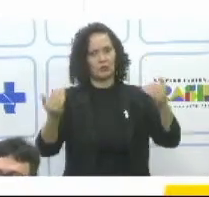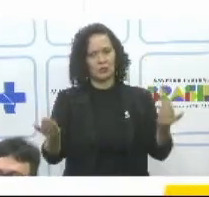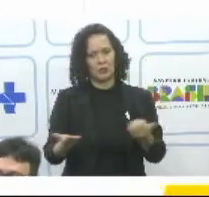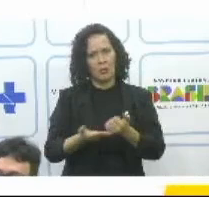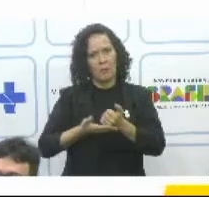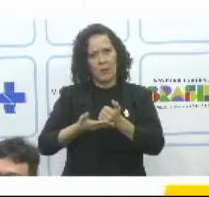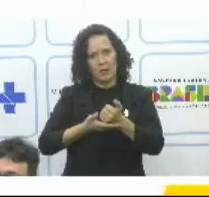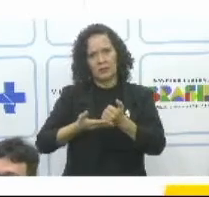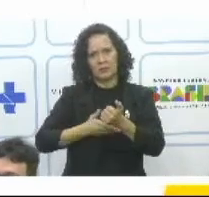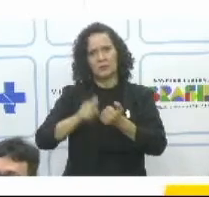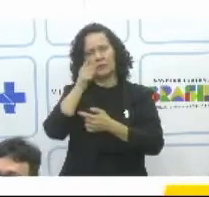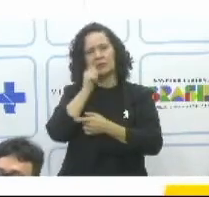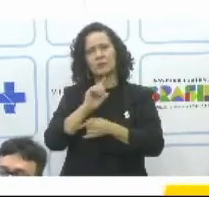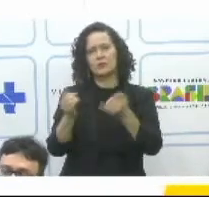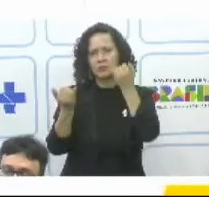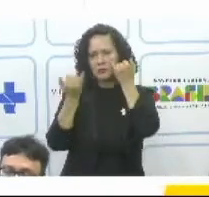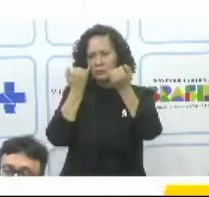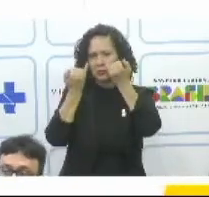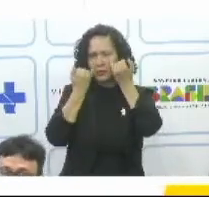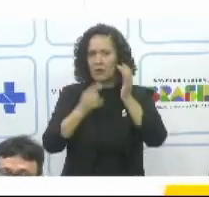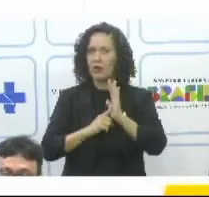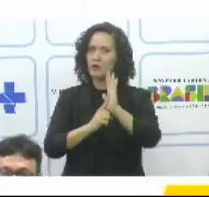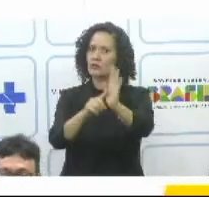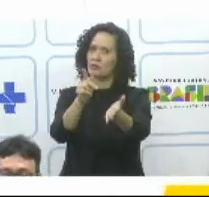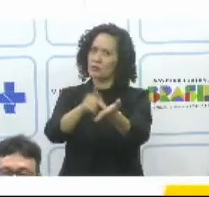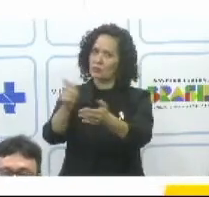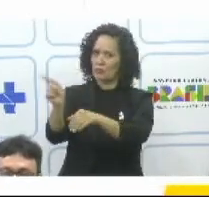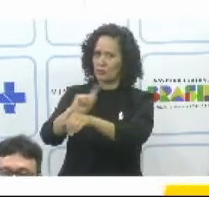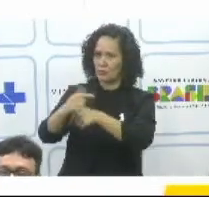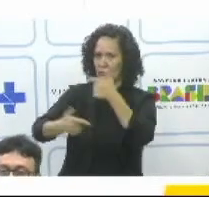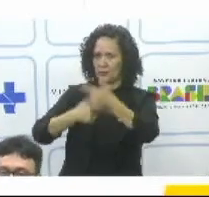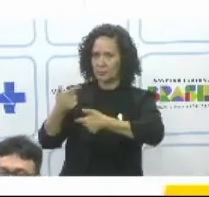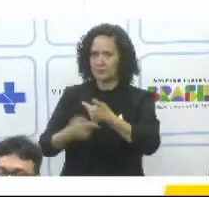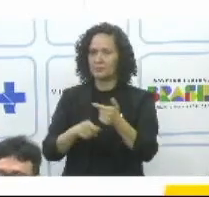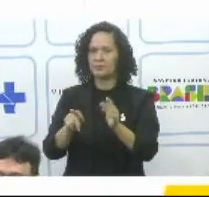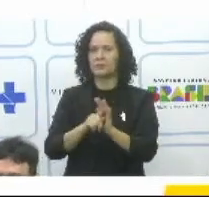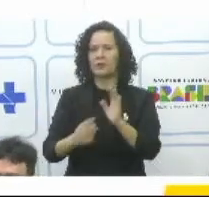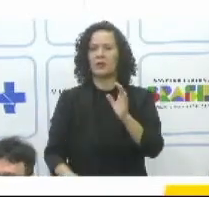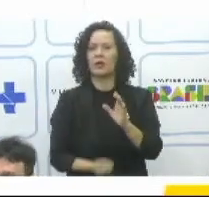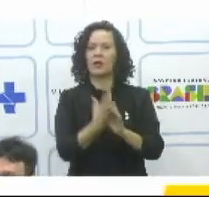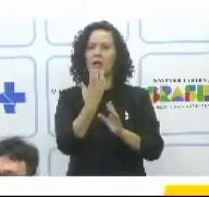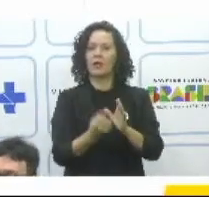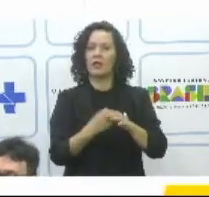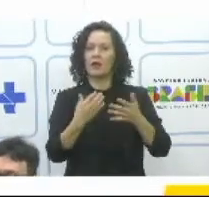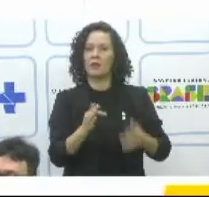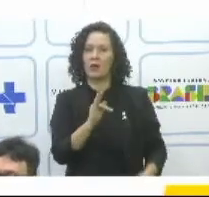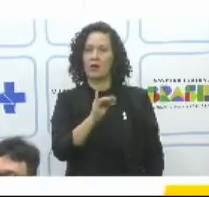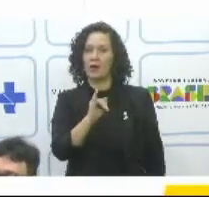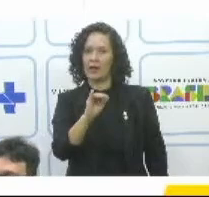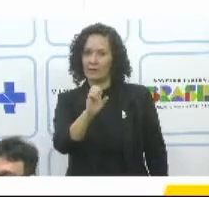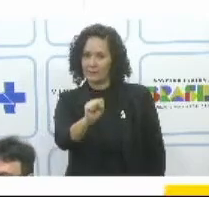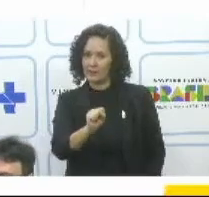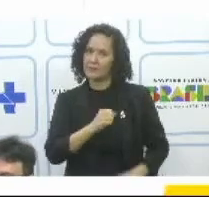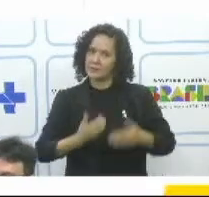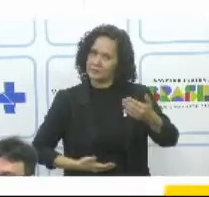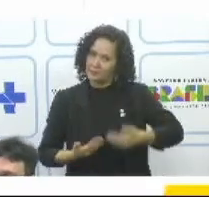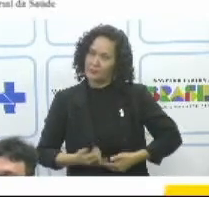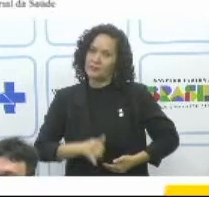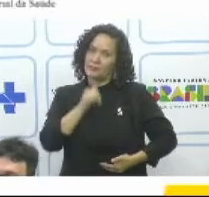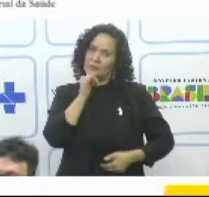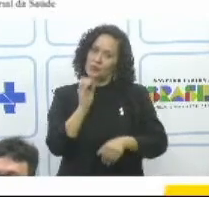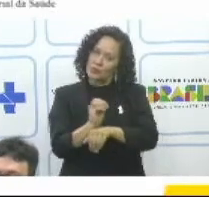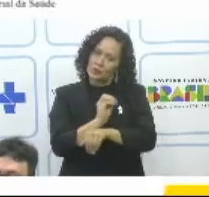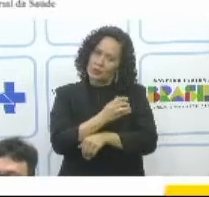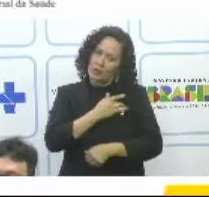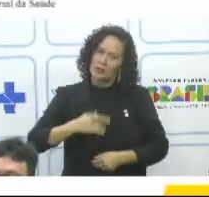que esse informe possa ajudar gestores e trabalhadores a implementar as PICs nesses serviços, por exemplo, de